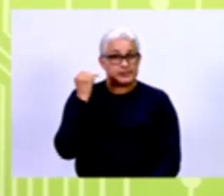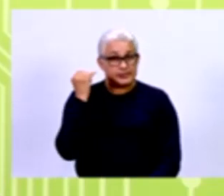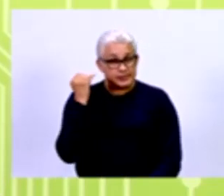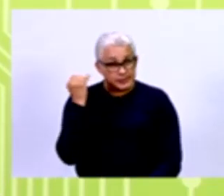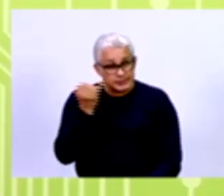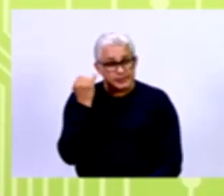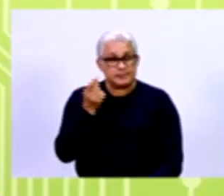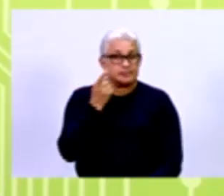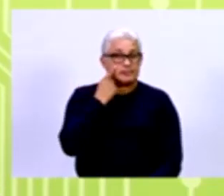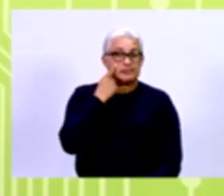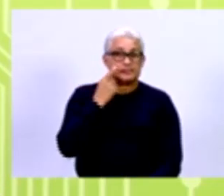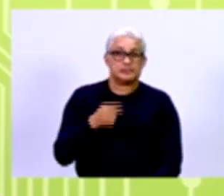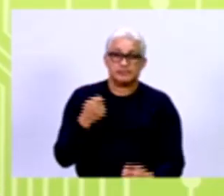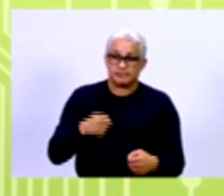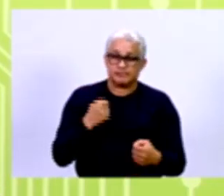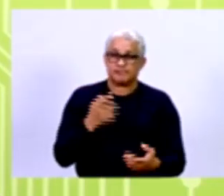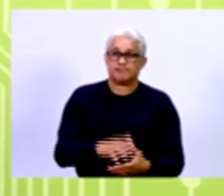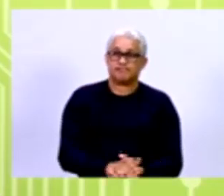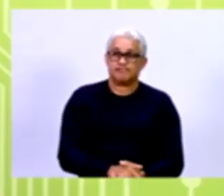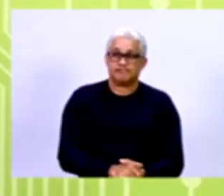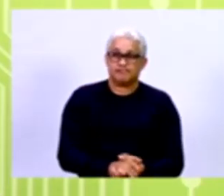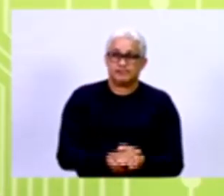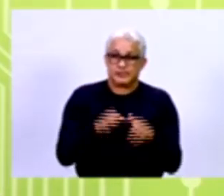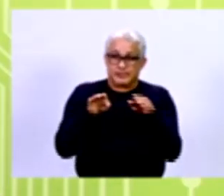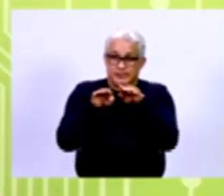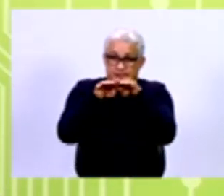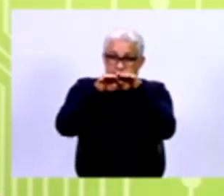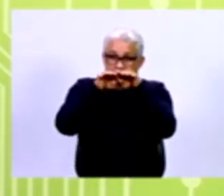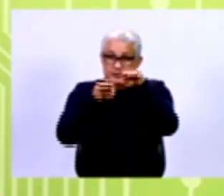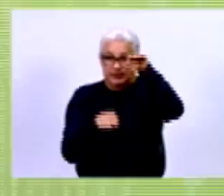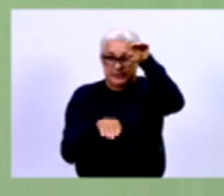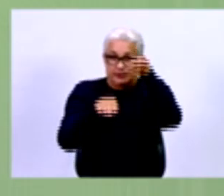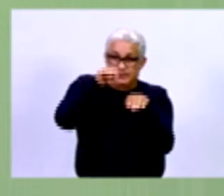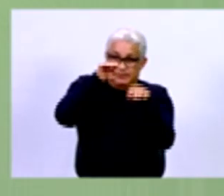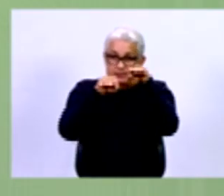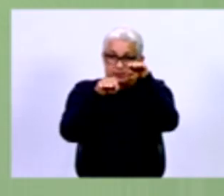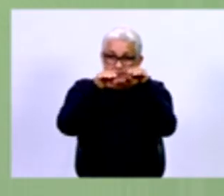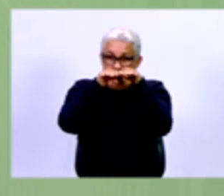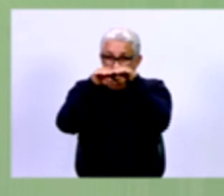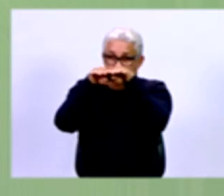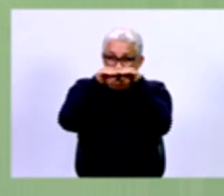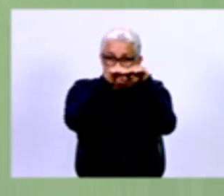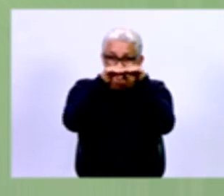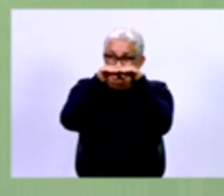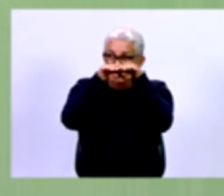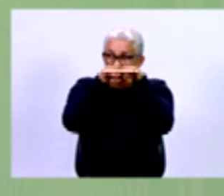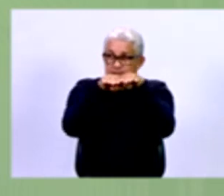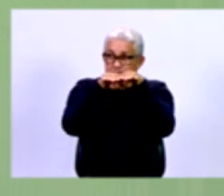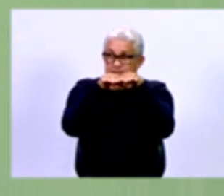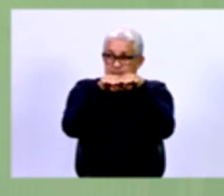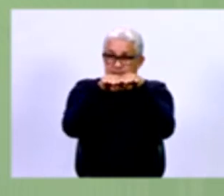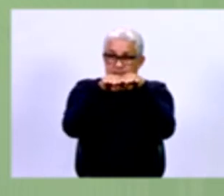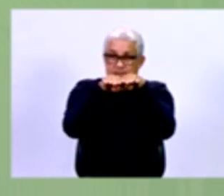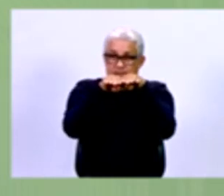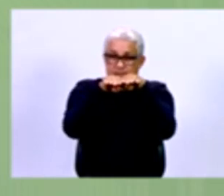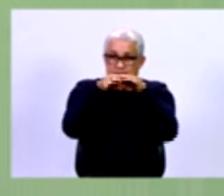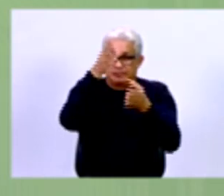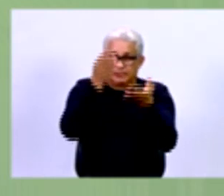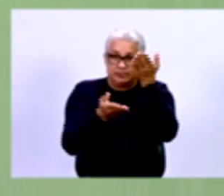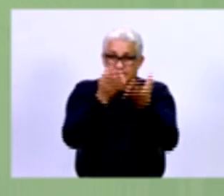precisa estar ou permanecer em equilíbrio. Então, é exatamente o ponto que nós vamos discutir agora. O balanço de